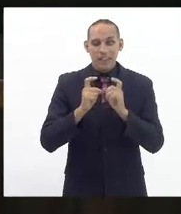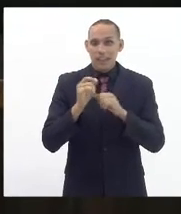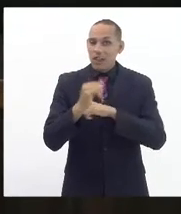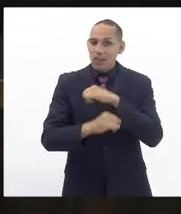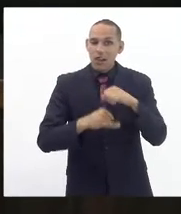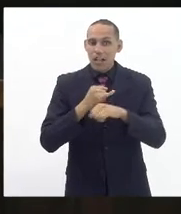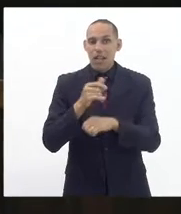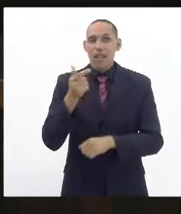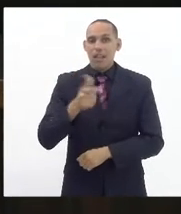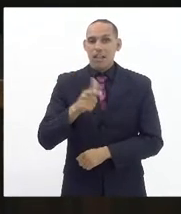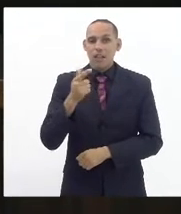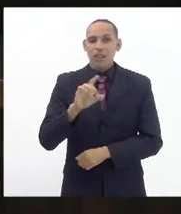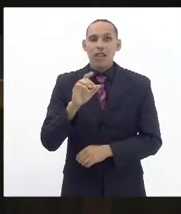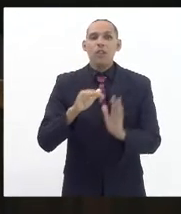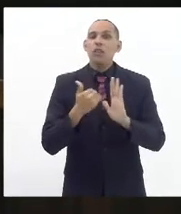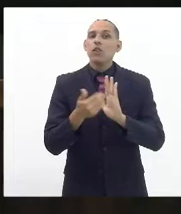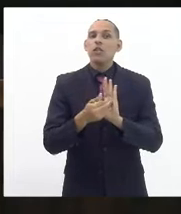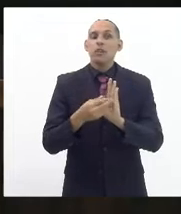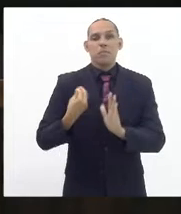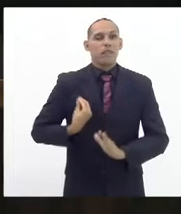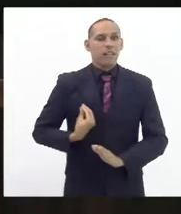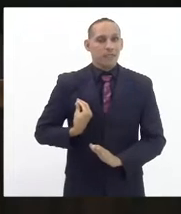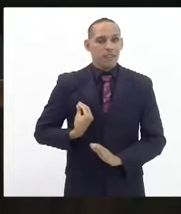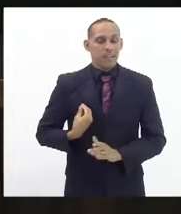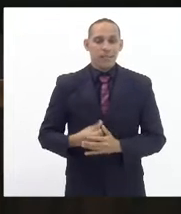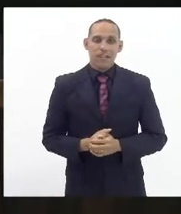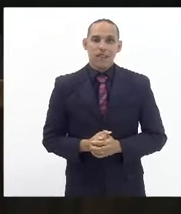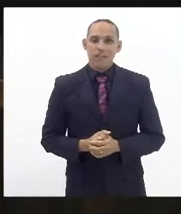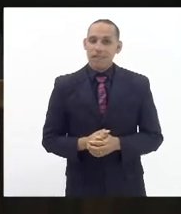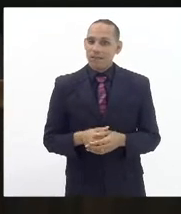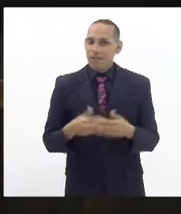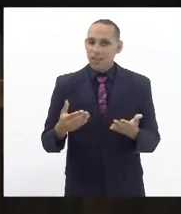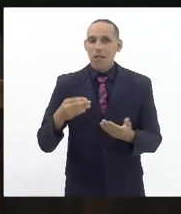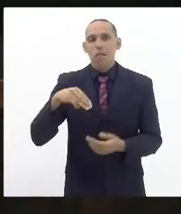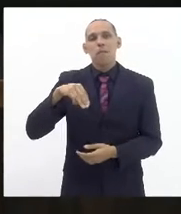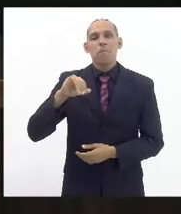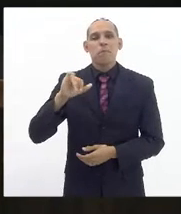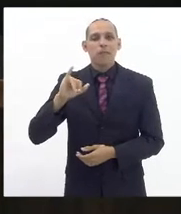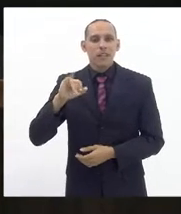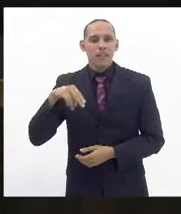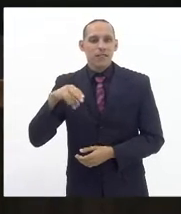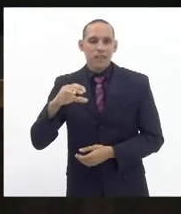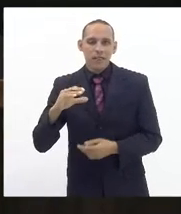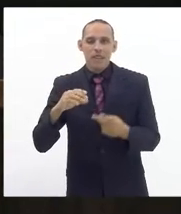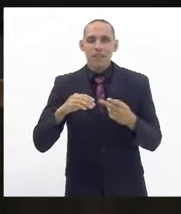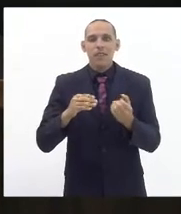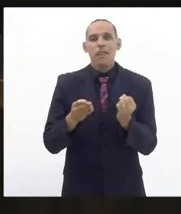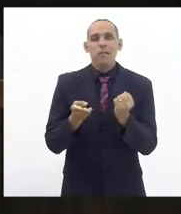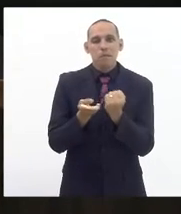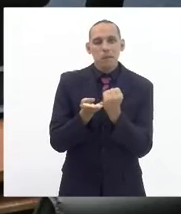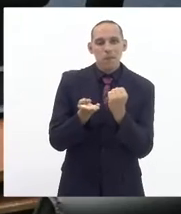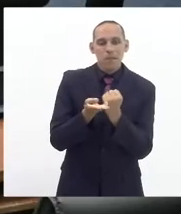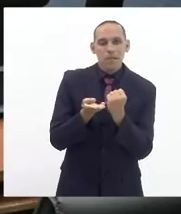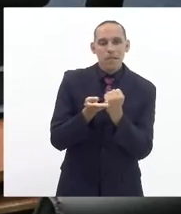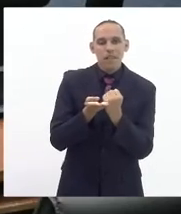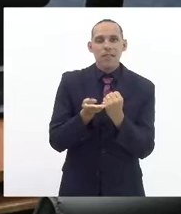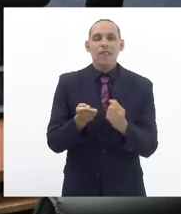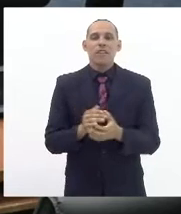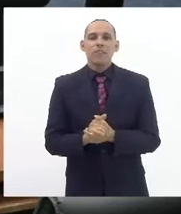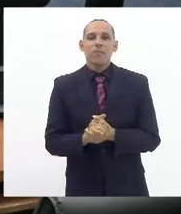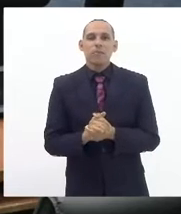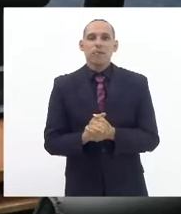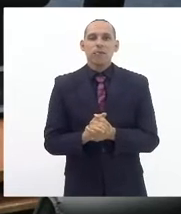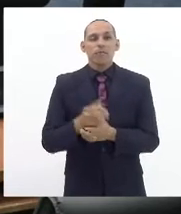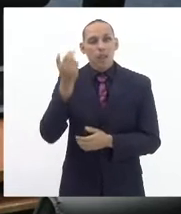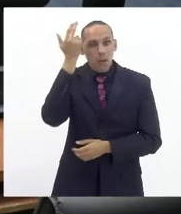todas serão presenciais. Não estava o Carlos Mink, Samuel Malafaia, deputado Samuel Malafaia, deputado